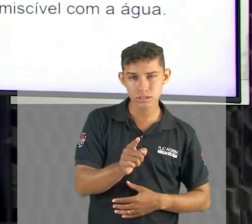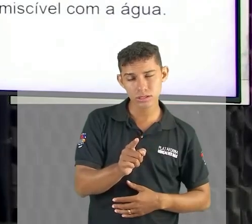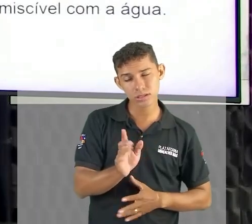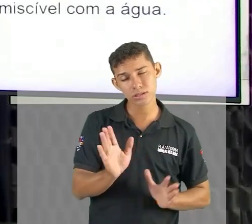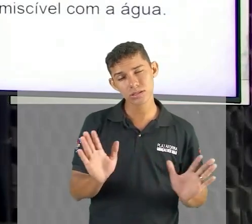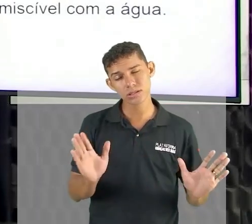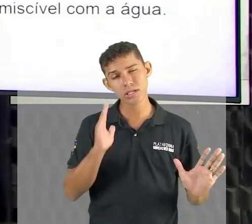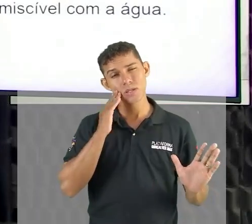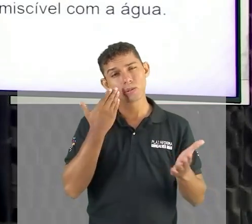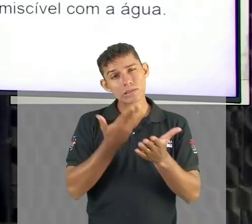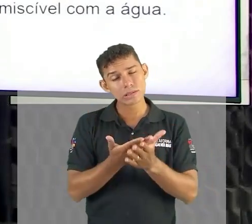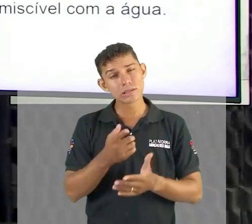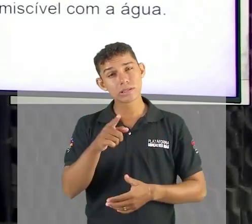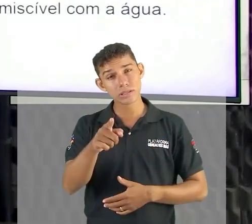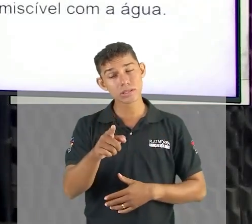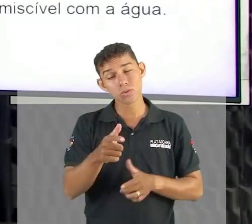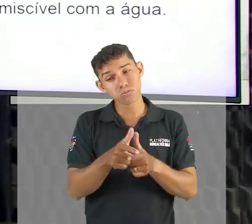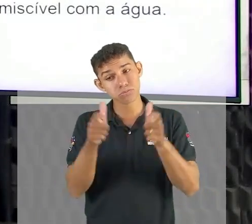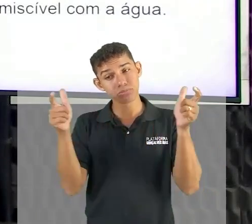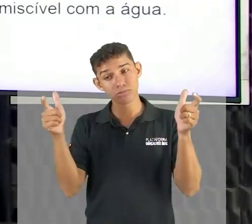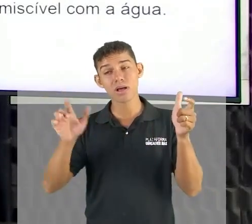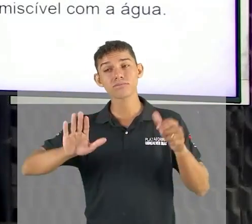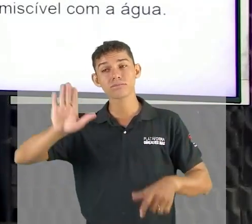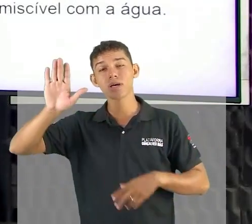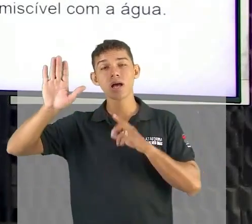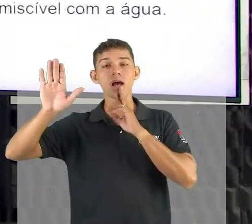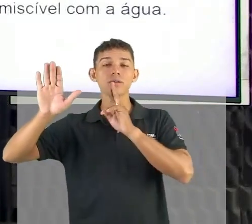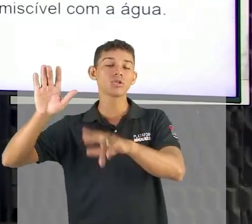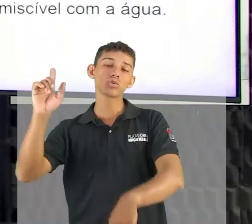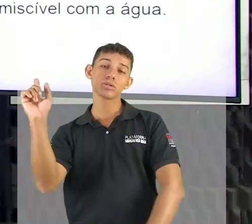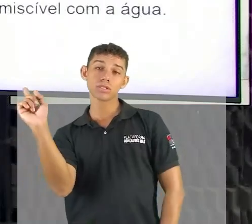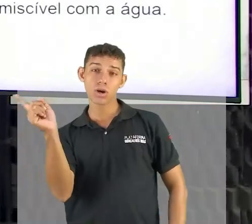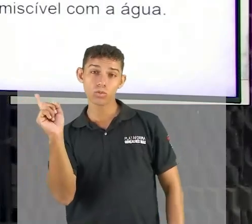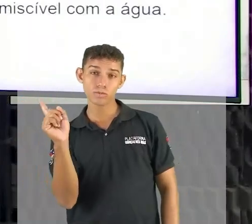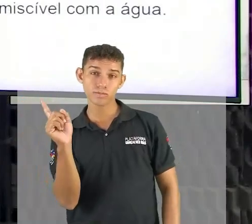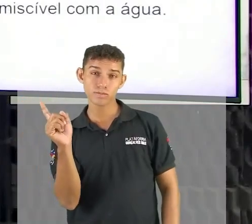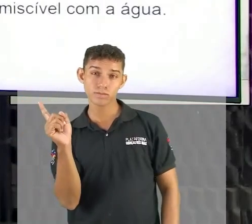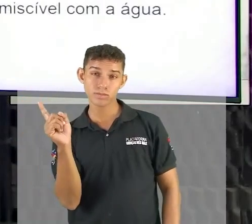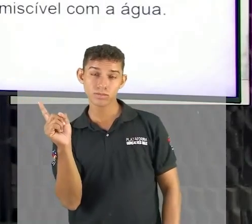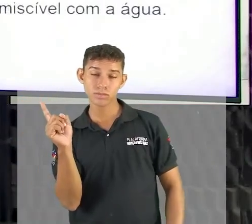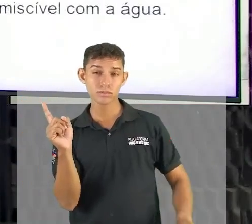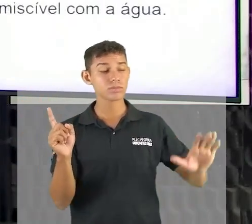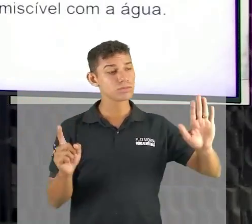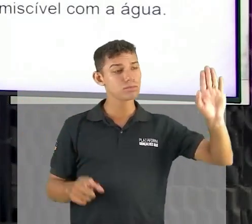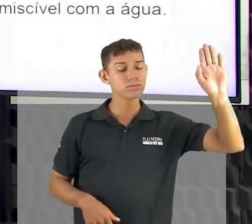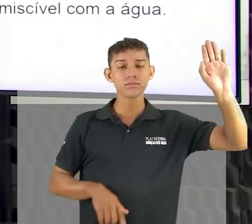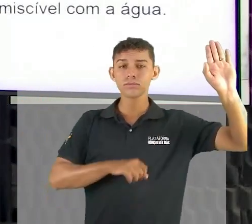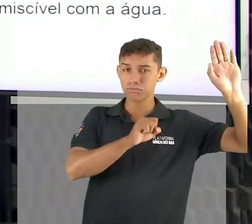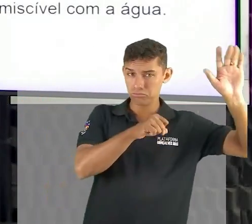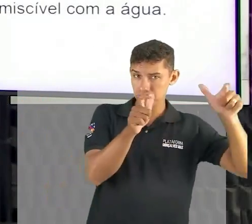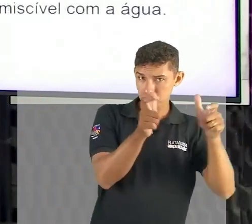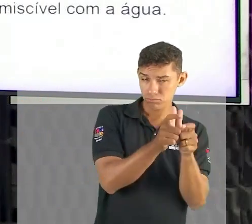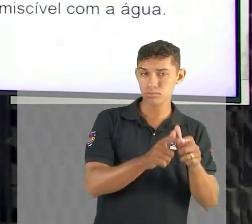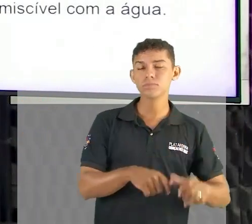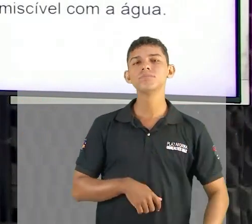Eu acredito que a maioria de vocês respondeu não. Mas sim, água e gasolina se